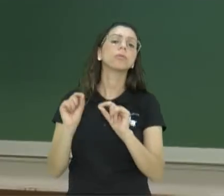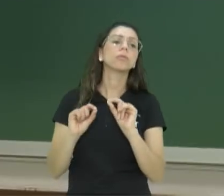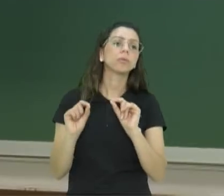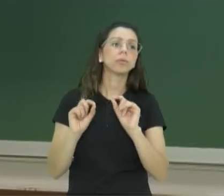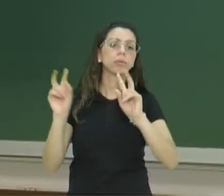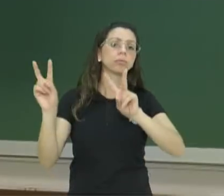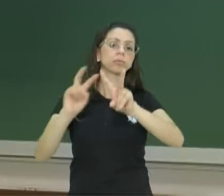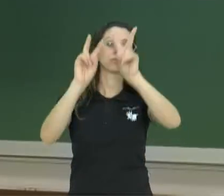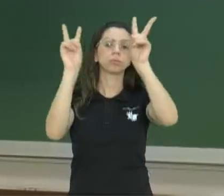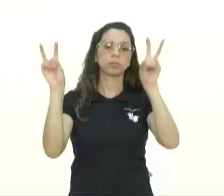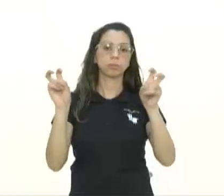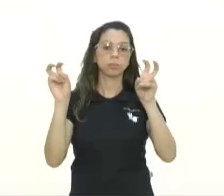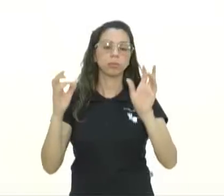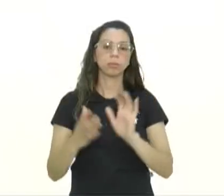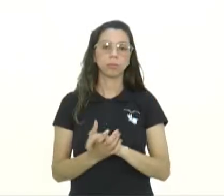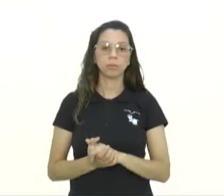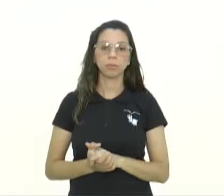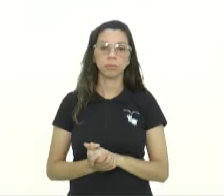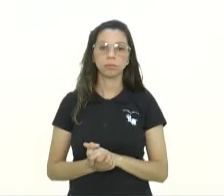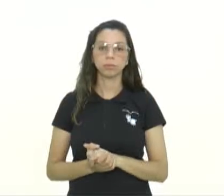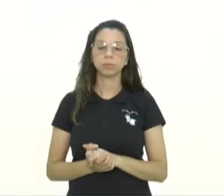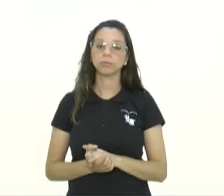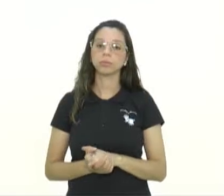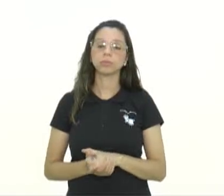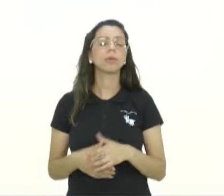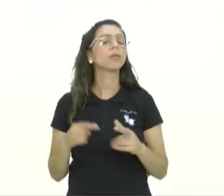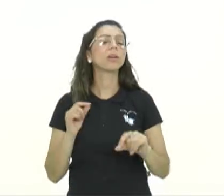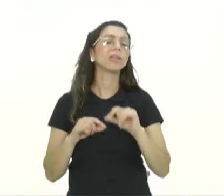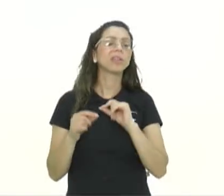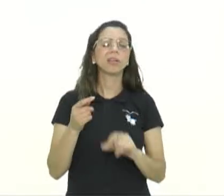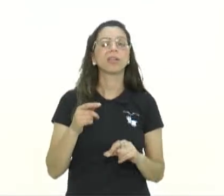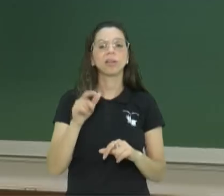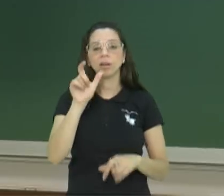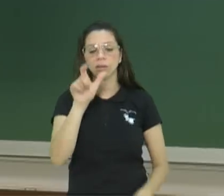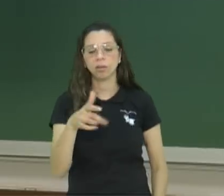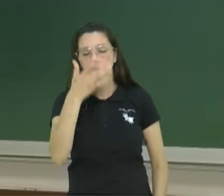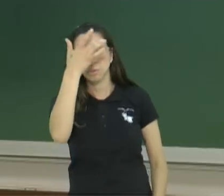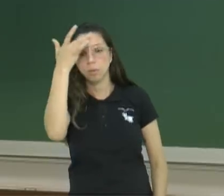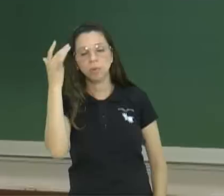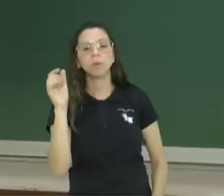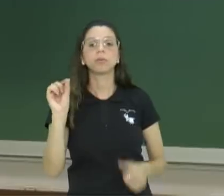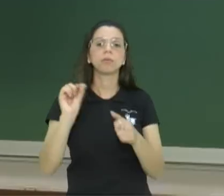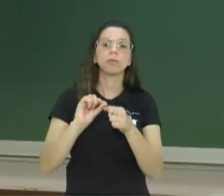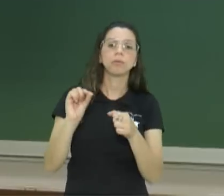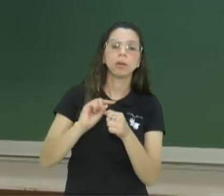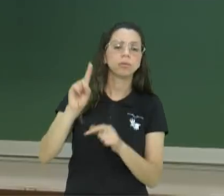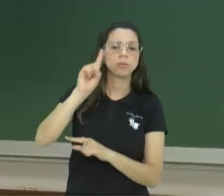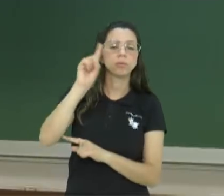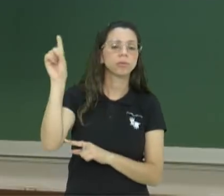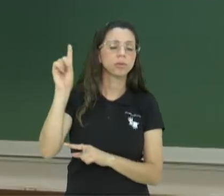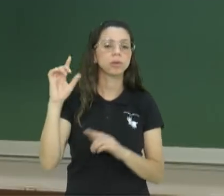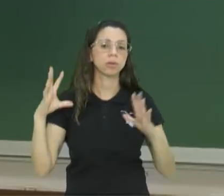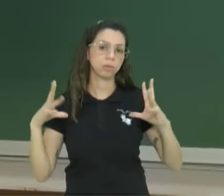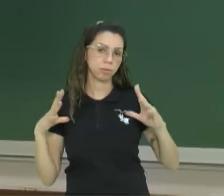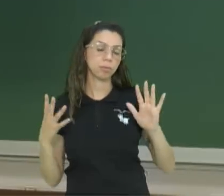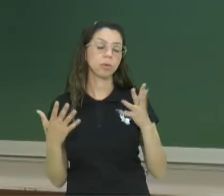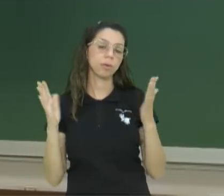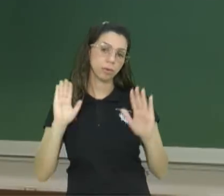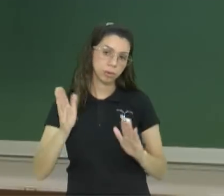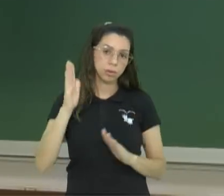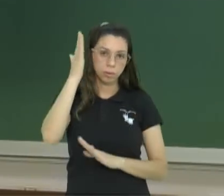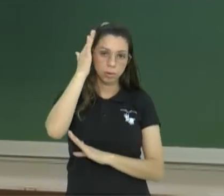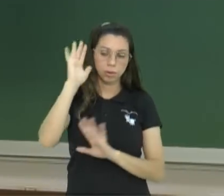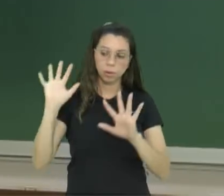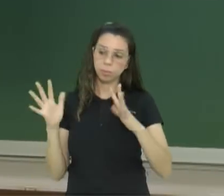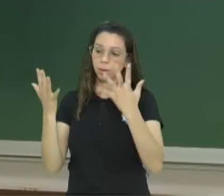lá o título. What do people do? O que as pessoas fazem nesse dia do feriado? A gente já viu que eles comemoram ali as